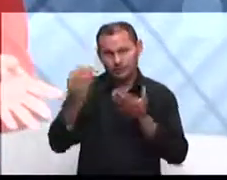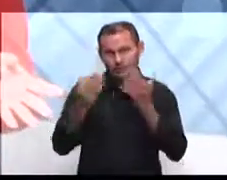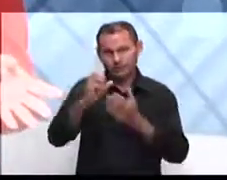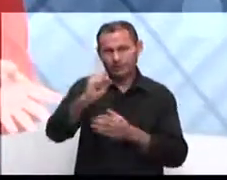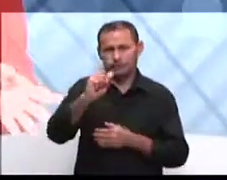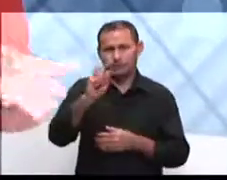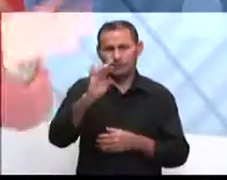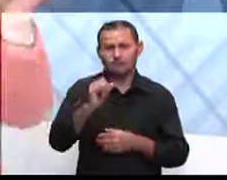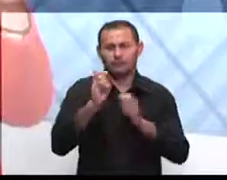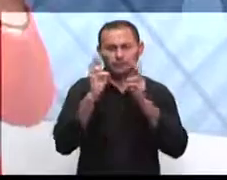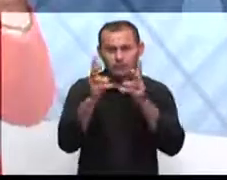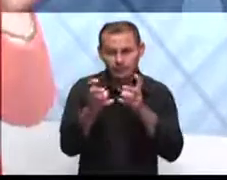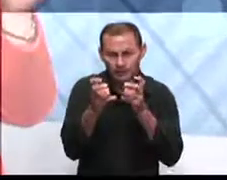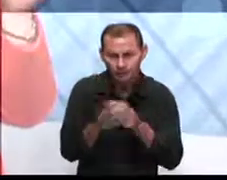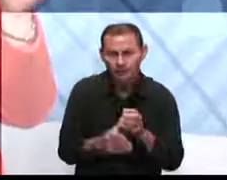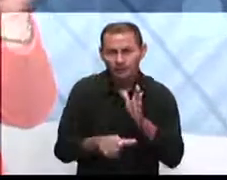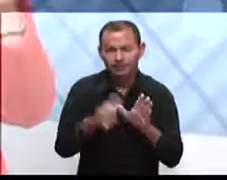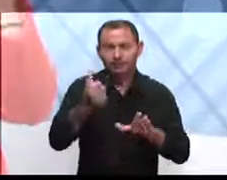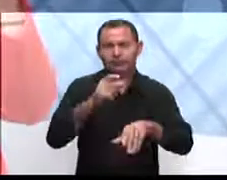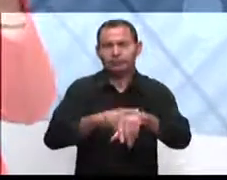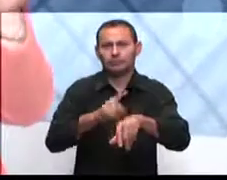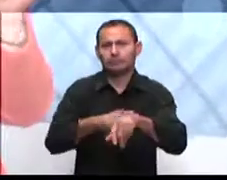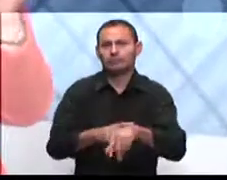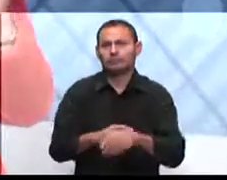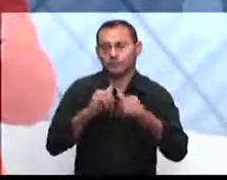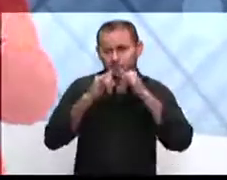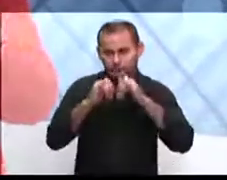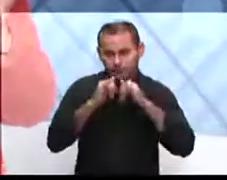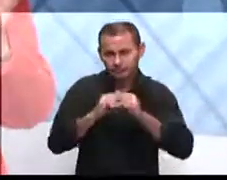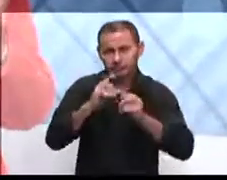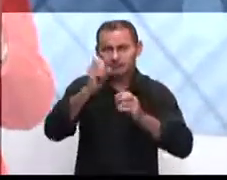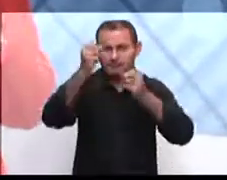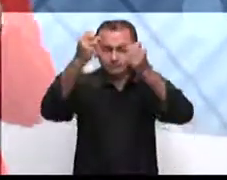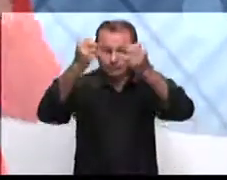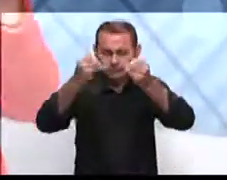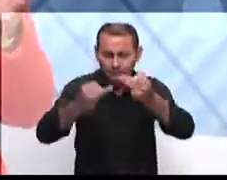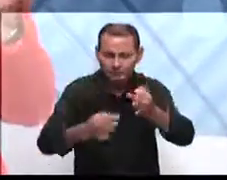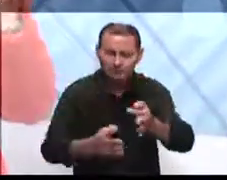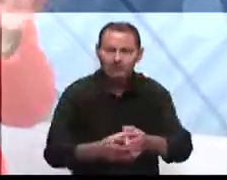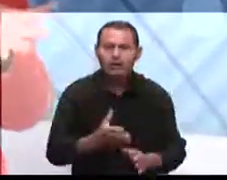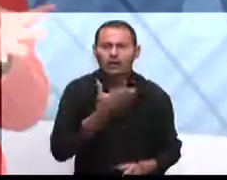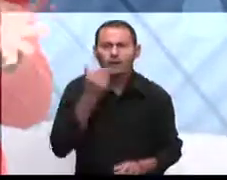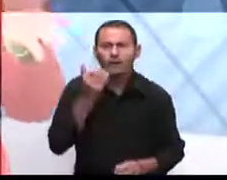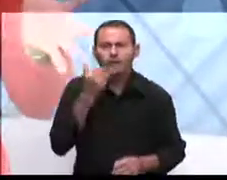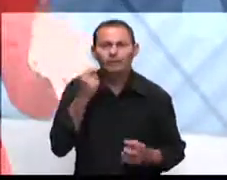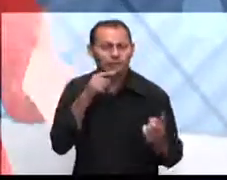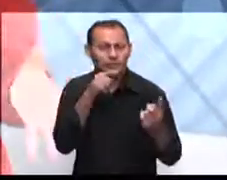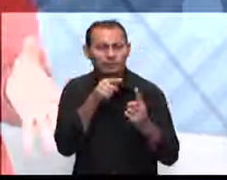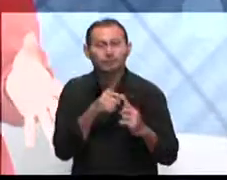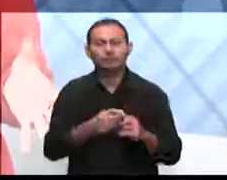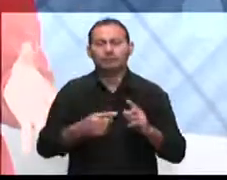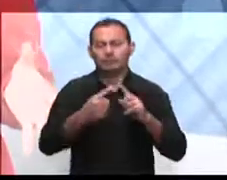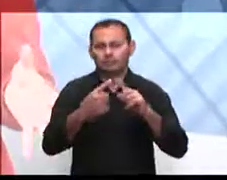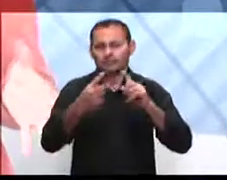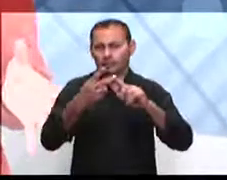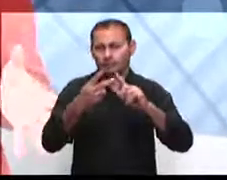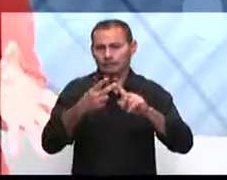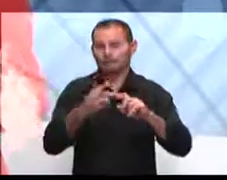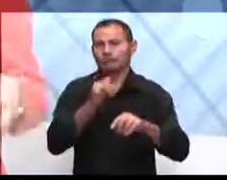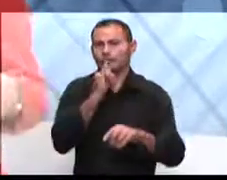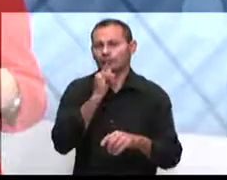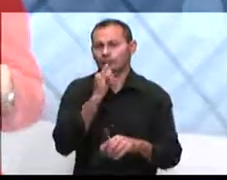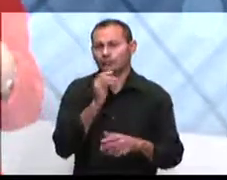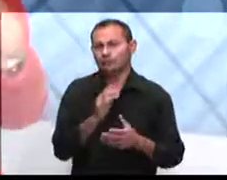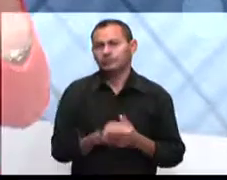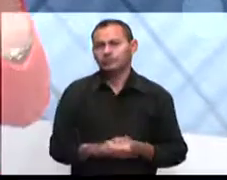psicográficos. Então, percebam, né? Primeiro momento são os dados descritivos, mais fáceis, objetivos, e o segundo momento, então, por